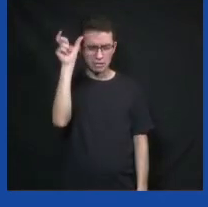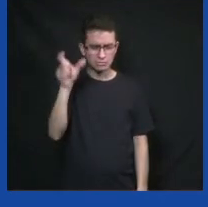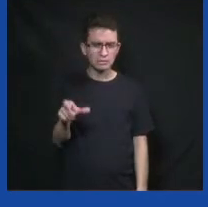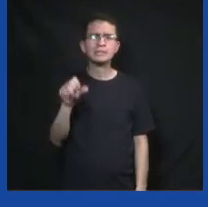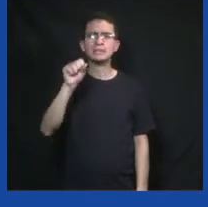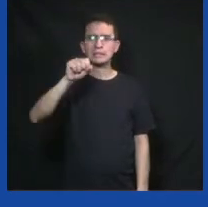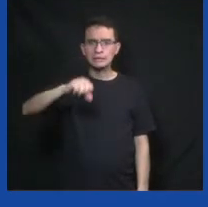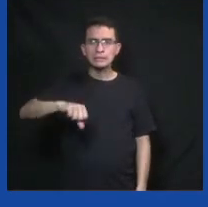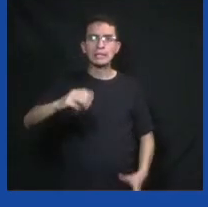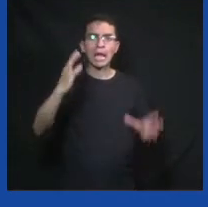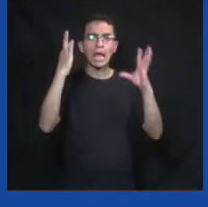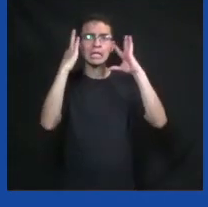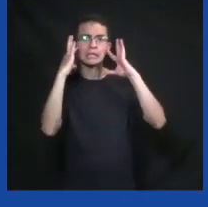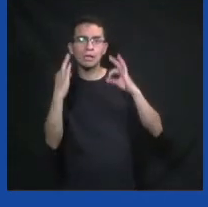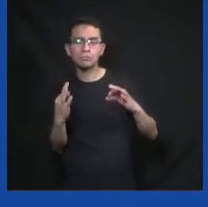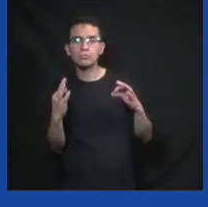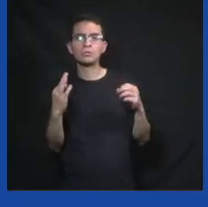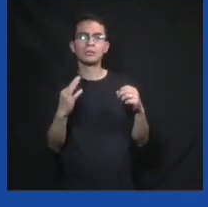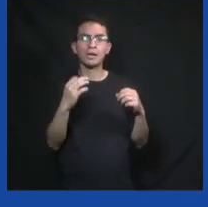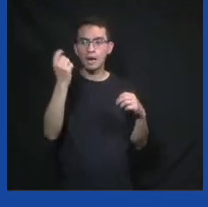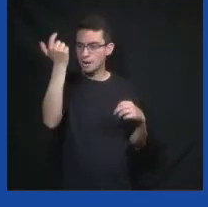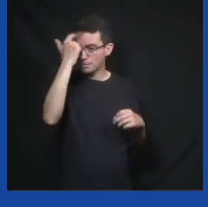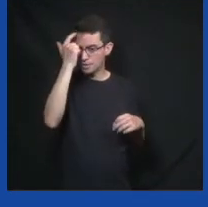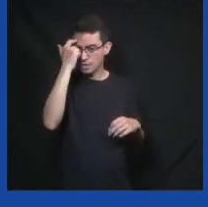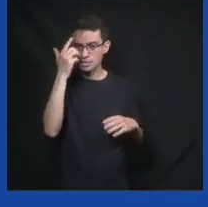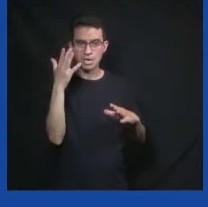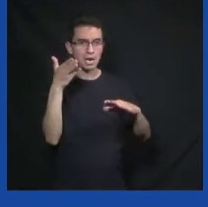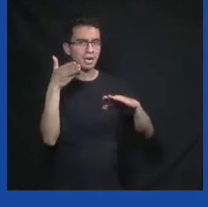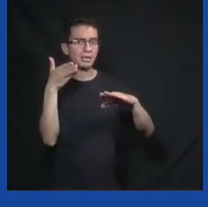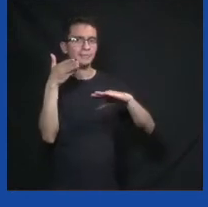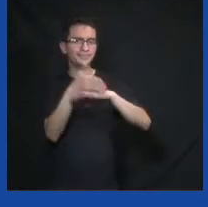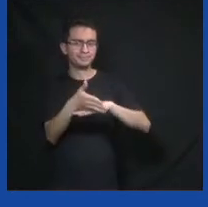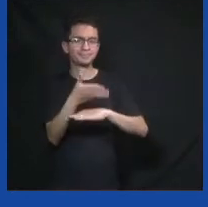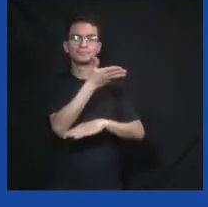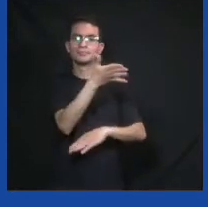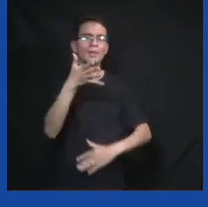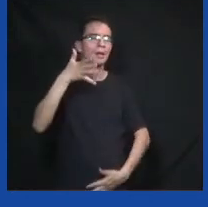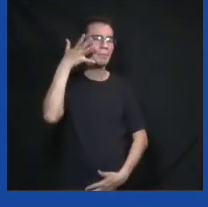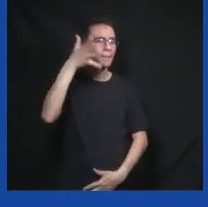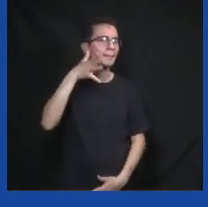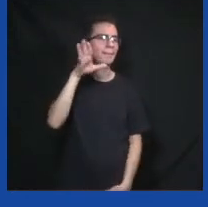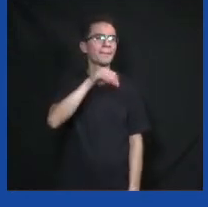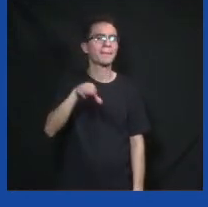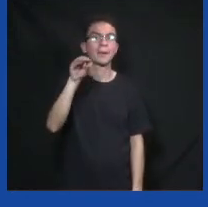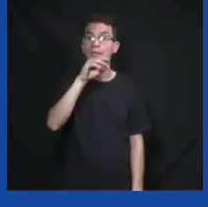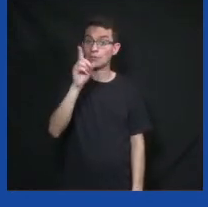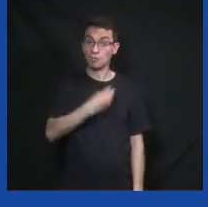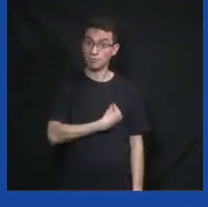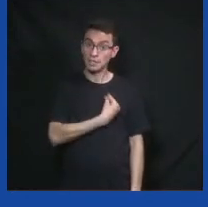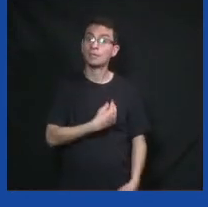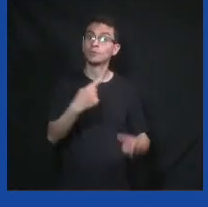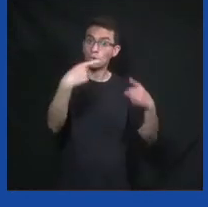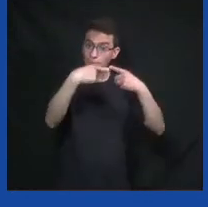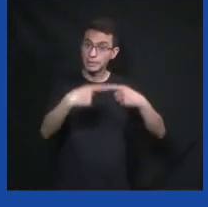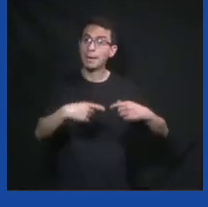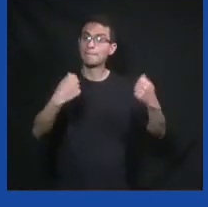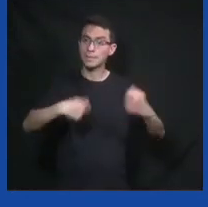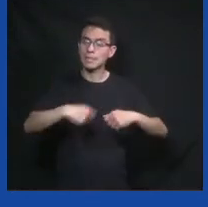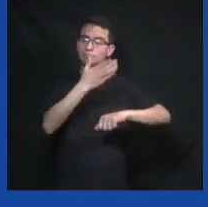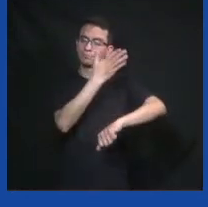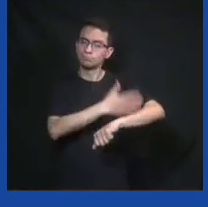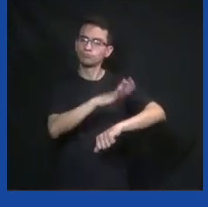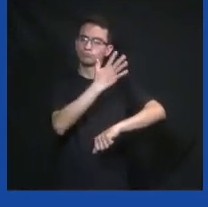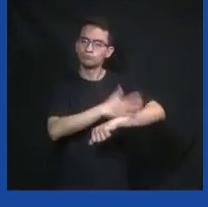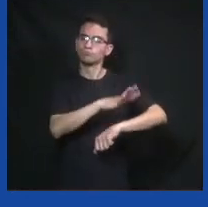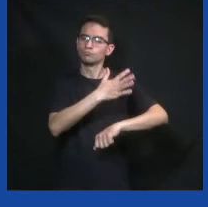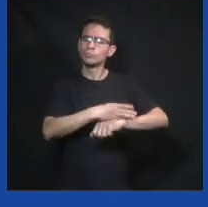e as pessoas têm que, a gente tem que introduzir elas, não só no discurso, mas na prática, e numa prática, como o Dantas falou, que vai ensinando com